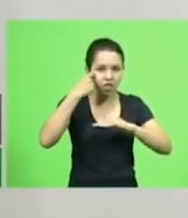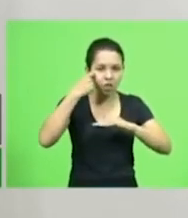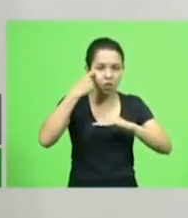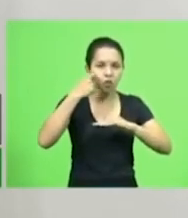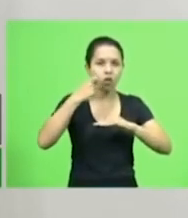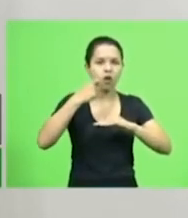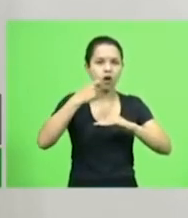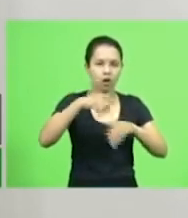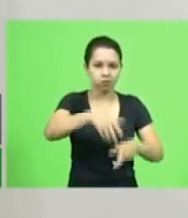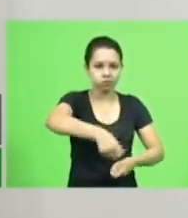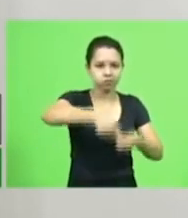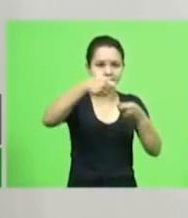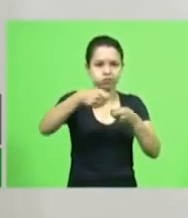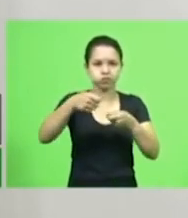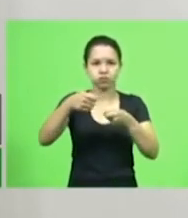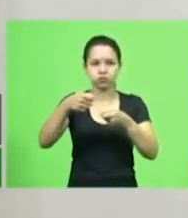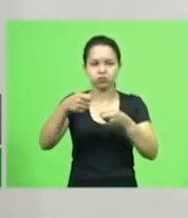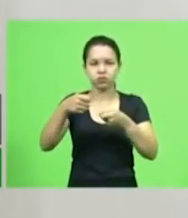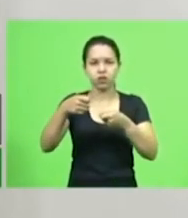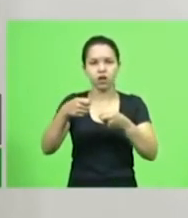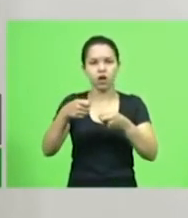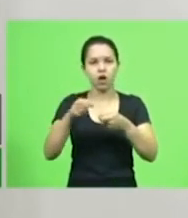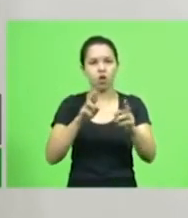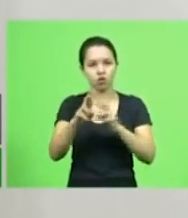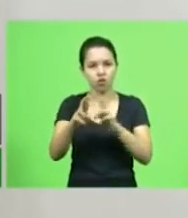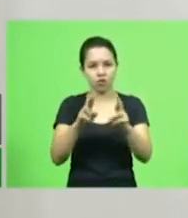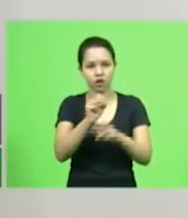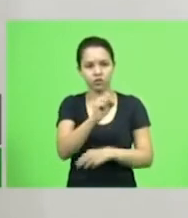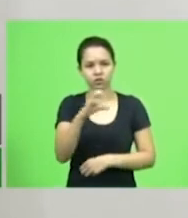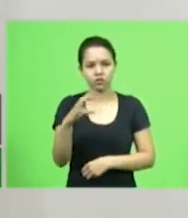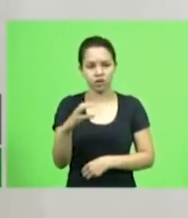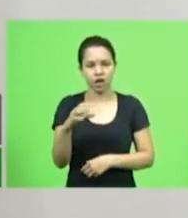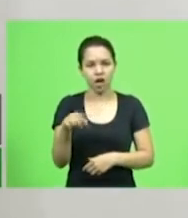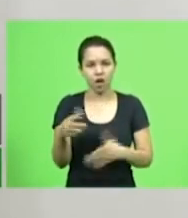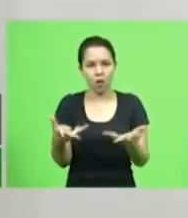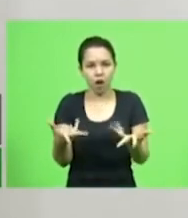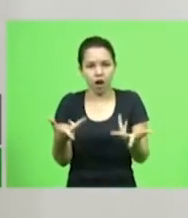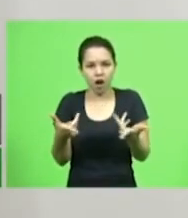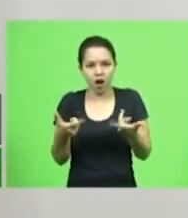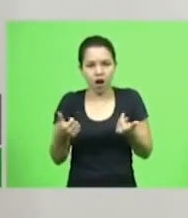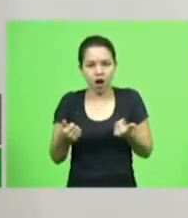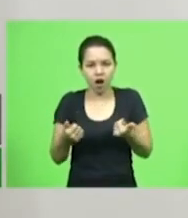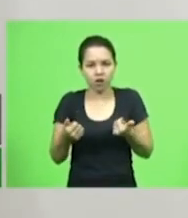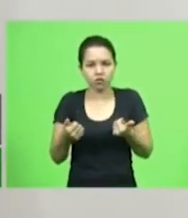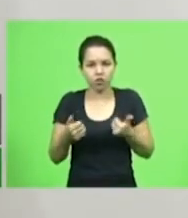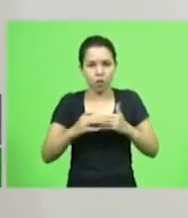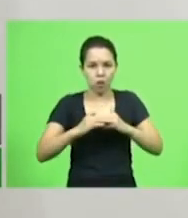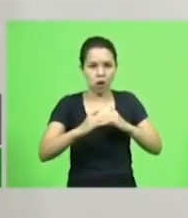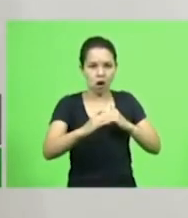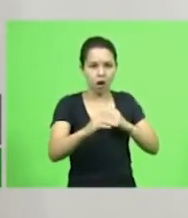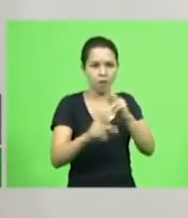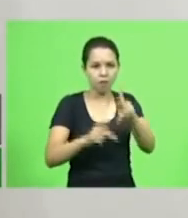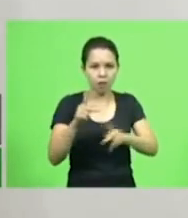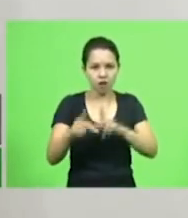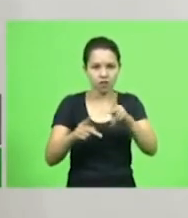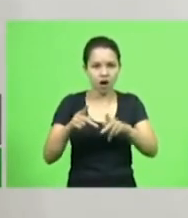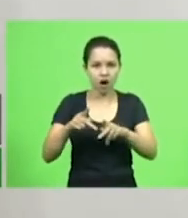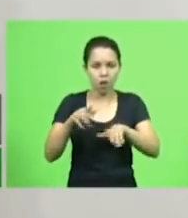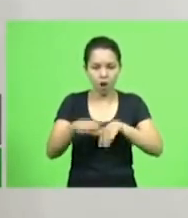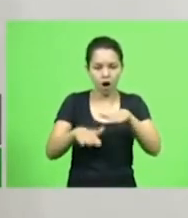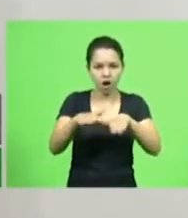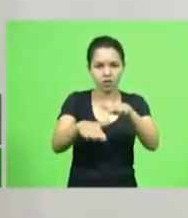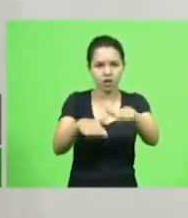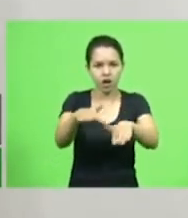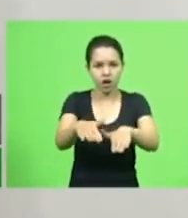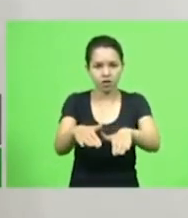colhido numa rodovia catarinense. Isso aqui, ó, é a qualidade do asfalto, onde o catarinense está andando. O